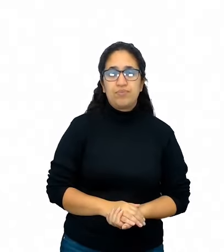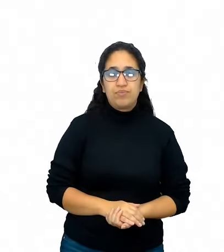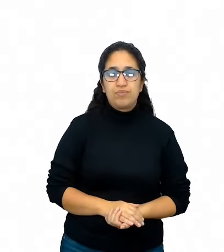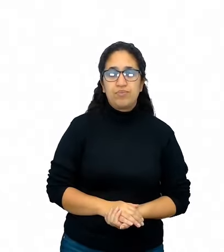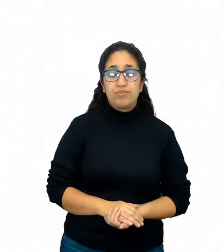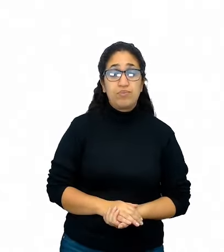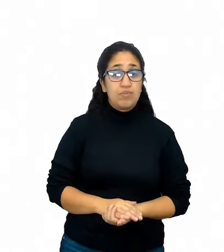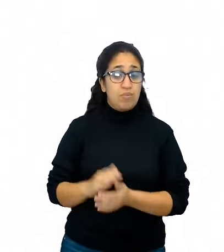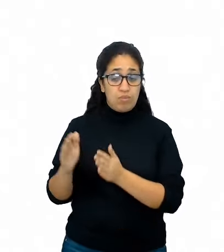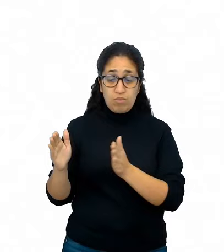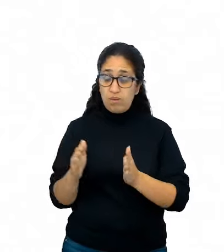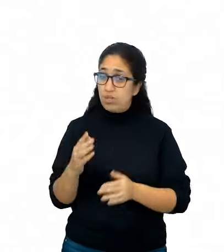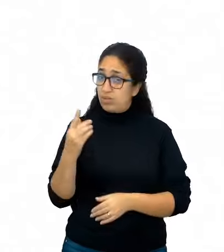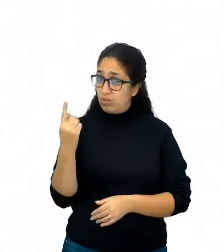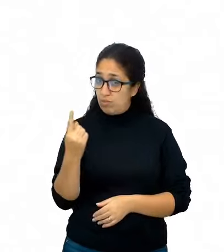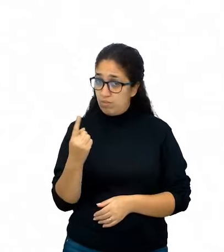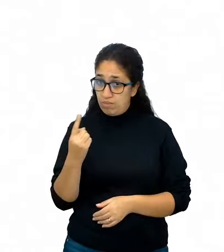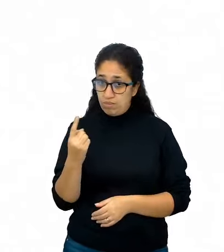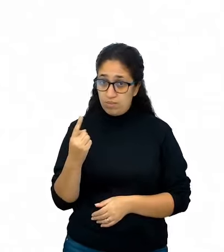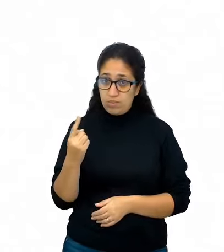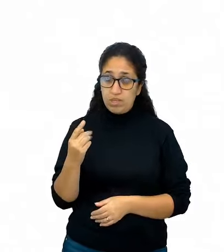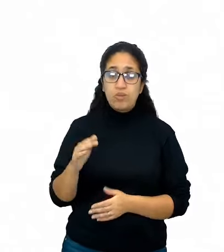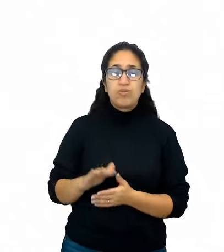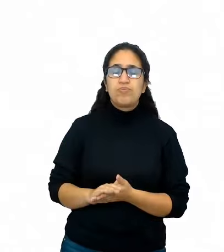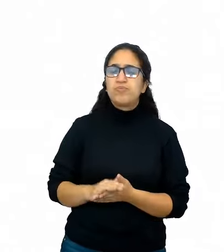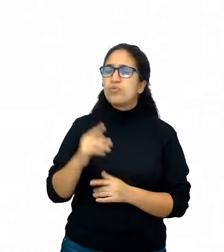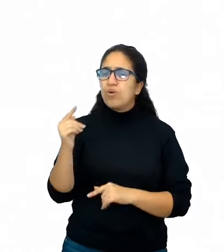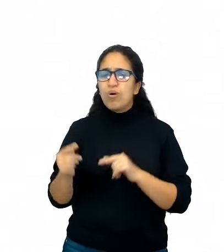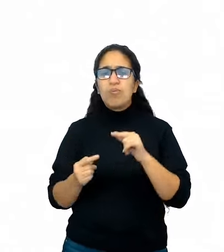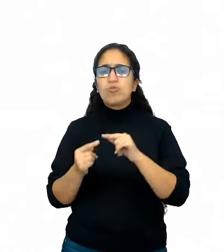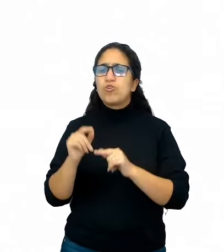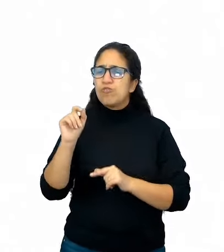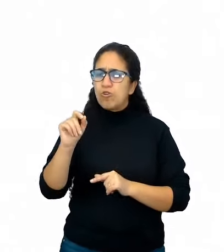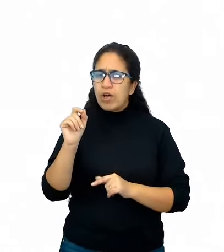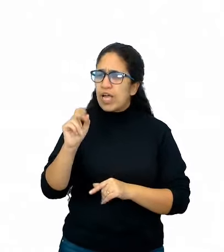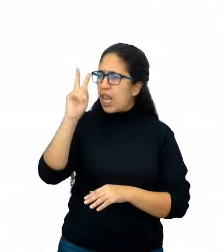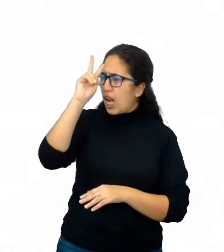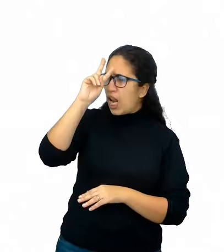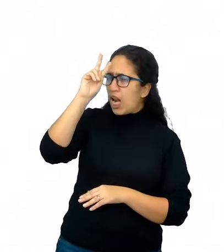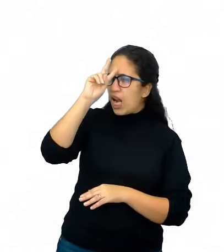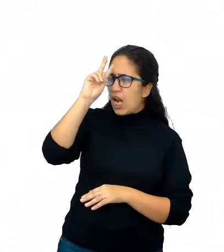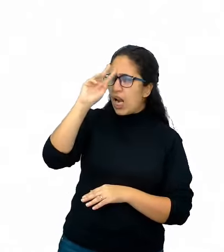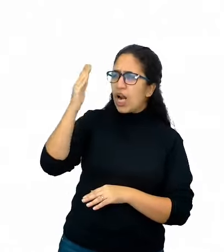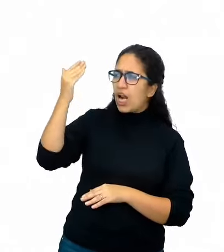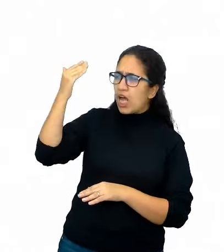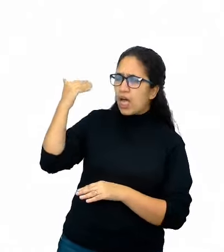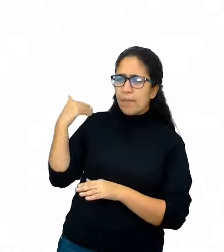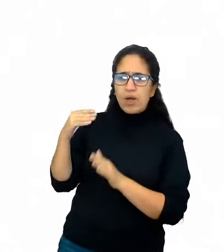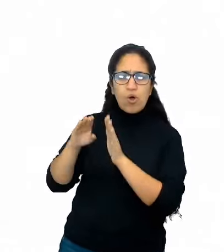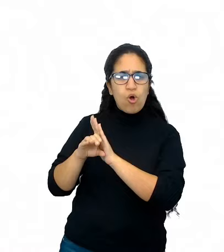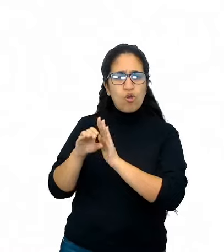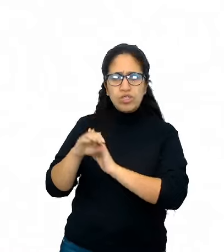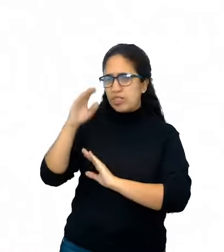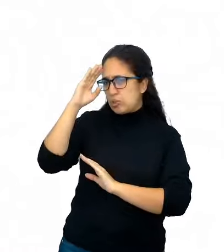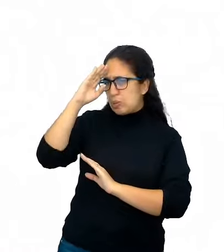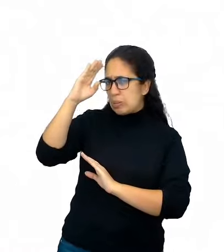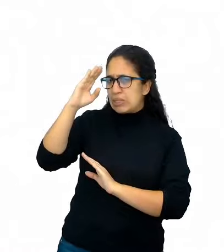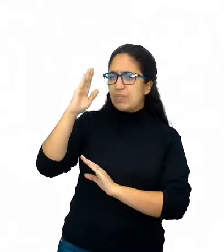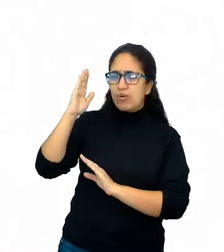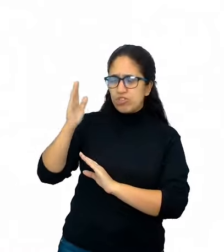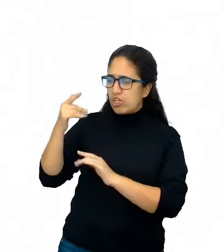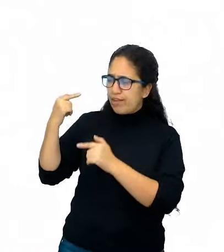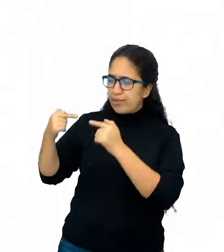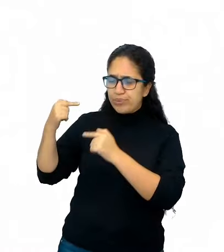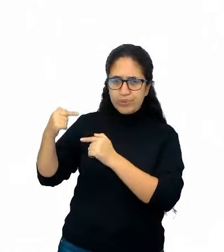No momento 1 da formação de hoje, a nossa intenção é retomar os principais conceitos e ideias discutidas na formação de